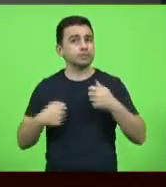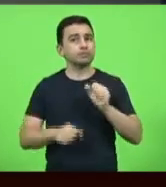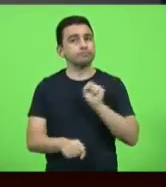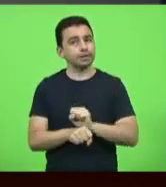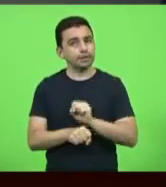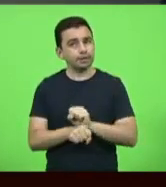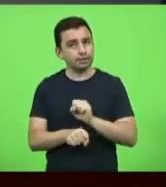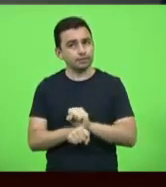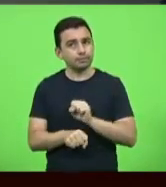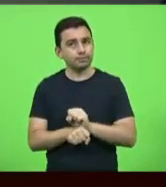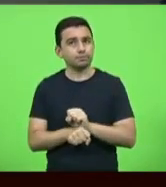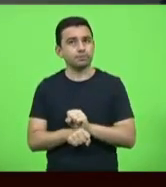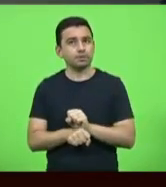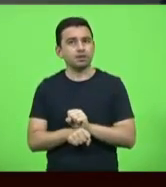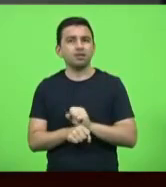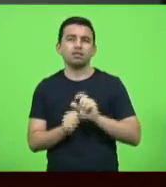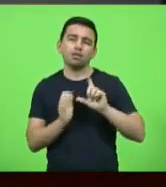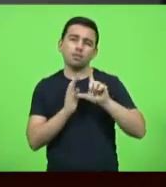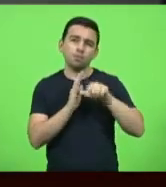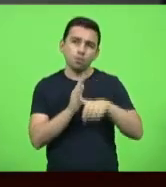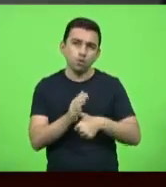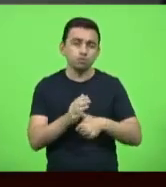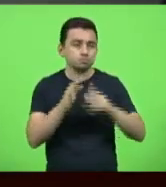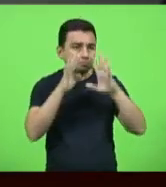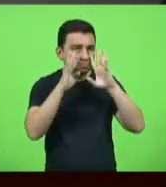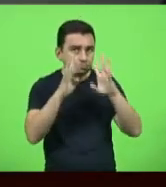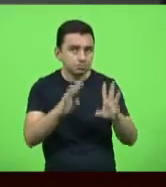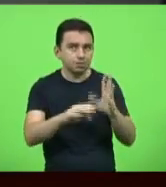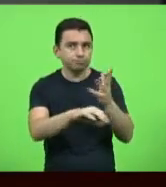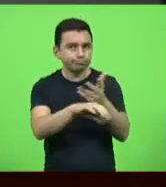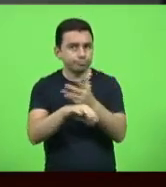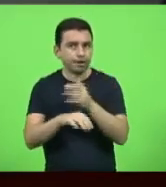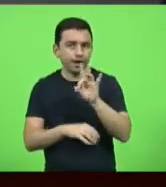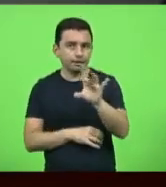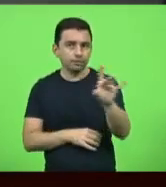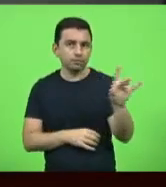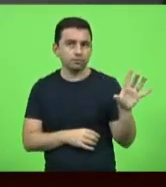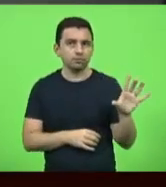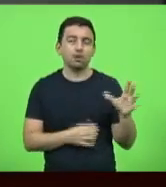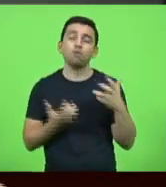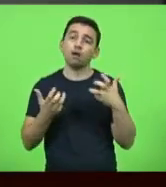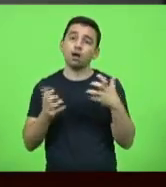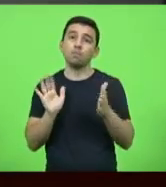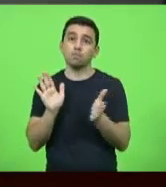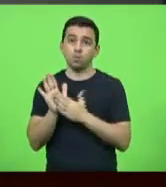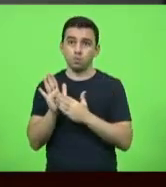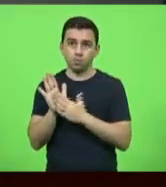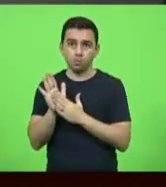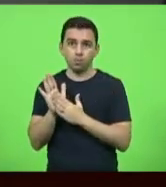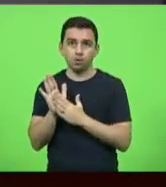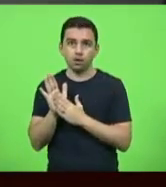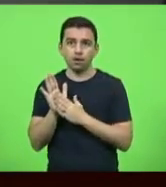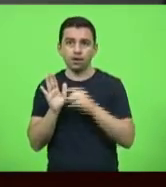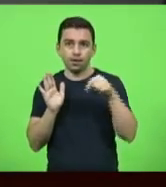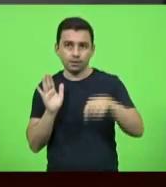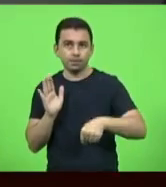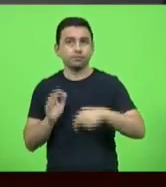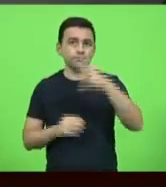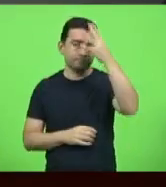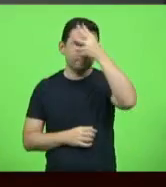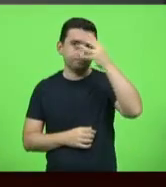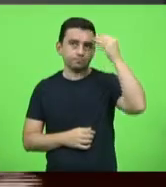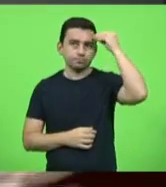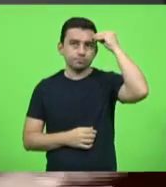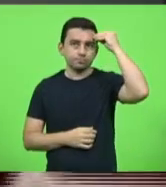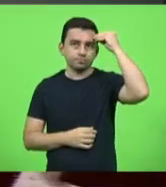E, depois de ouvir as diligências, entrar. Mas eu queria propor algo aqui, deputada Carminati, para